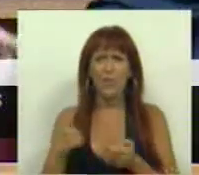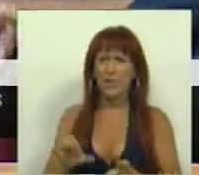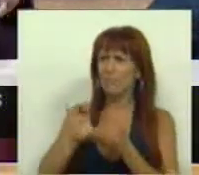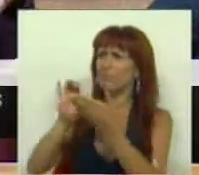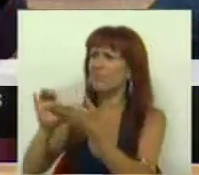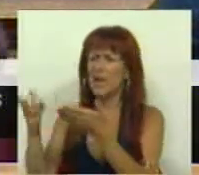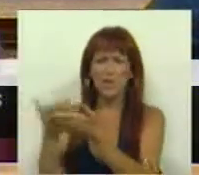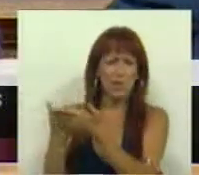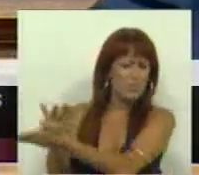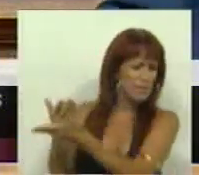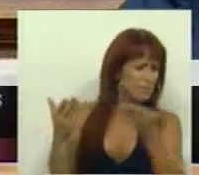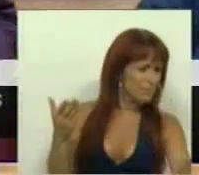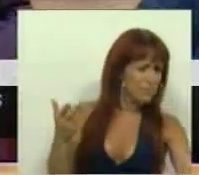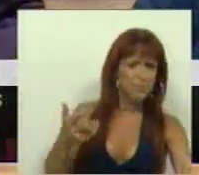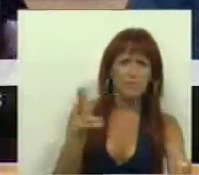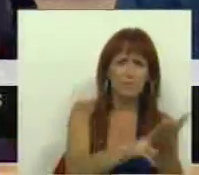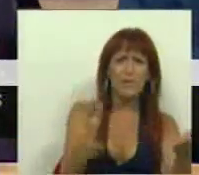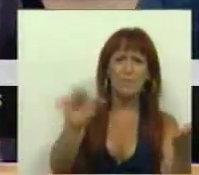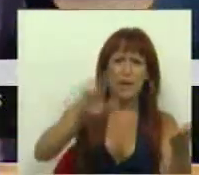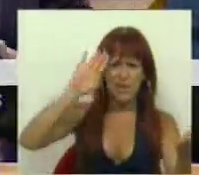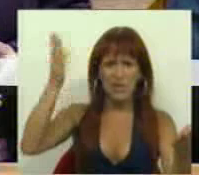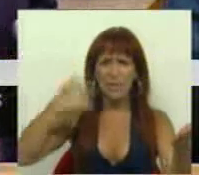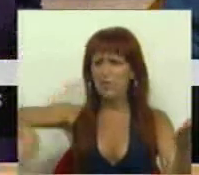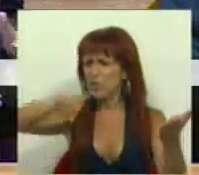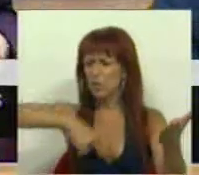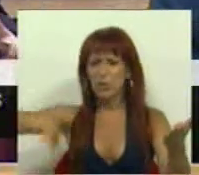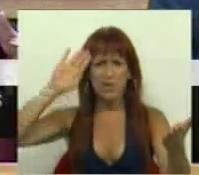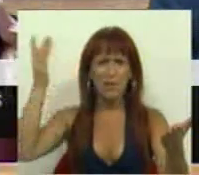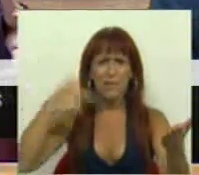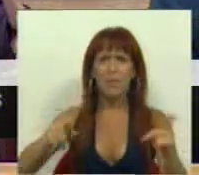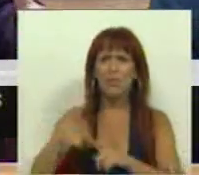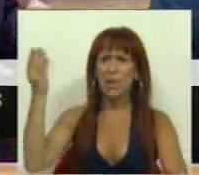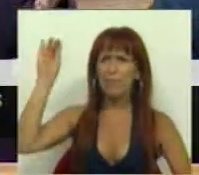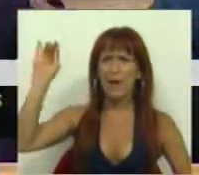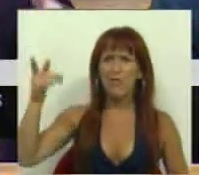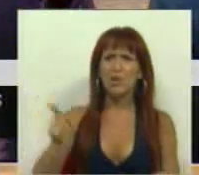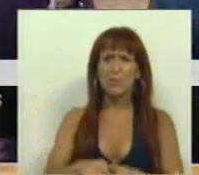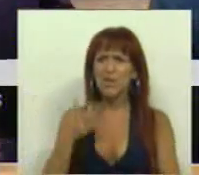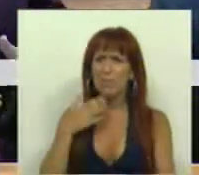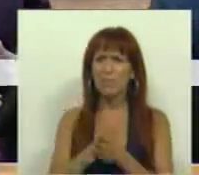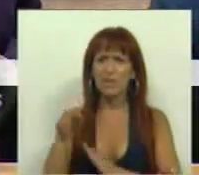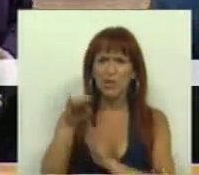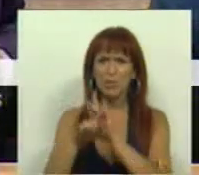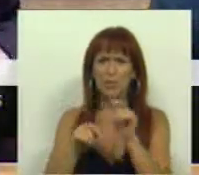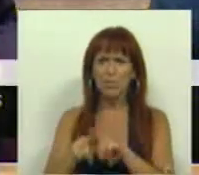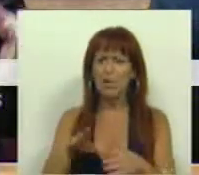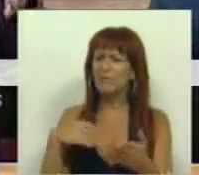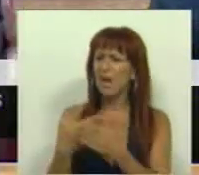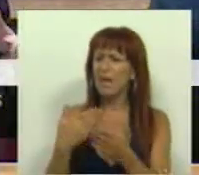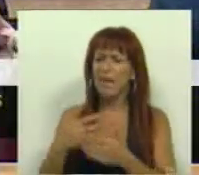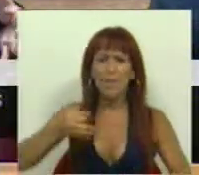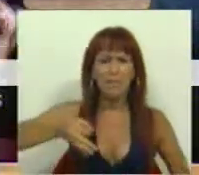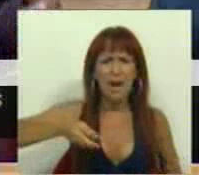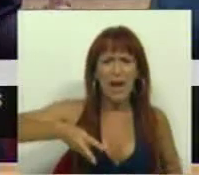financiar a economia real e mais sabemos todos sabemos todos que uma banca está até usar os programas que são dirigidos para as